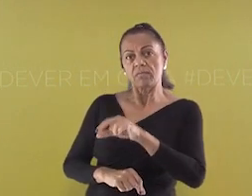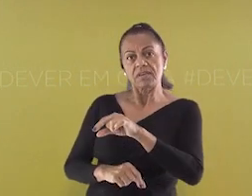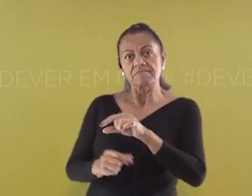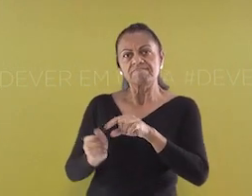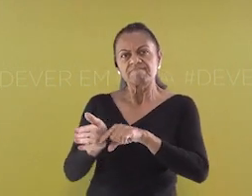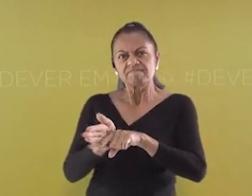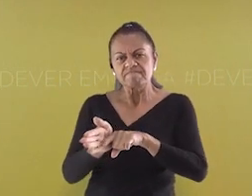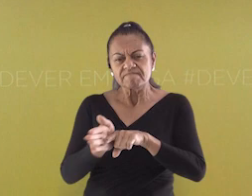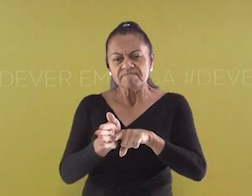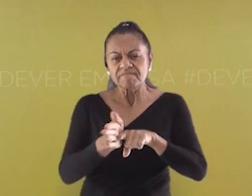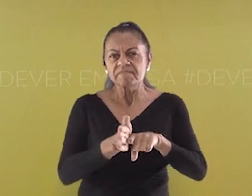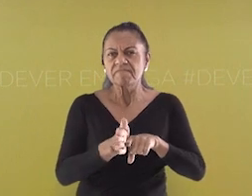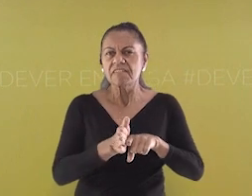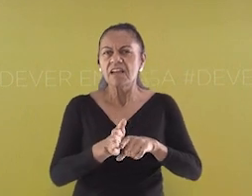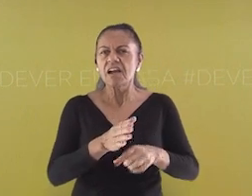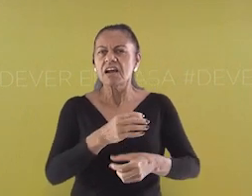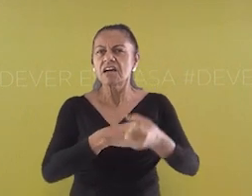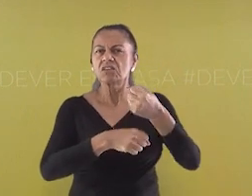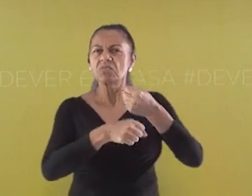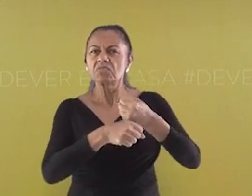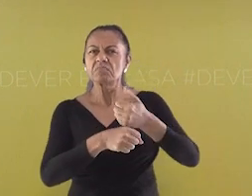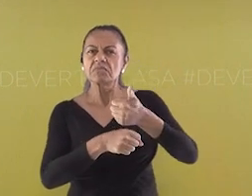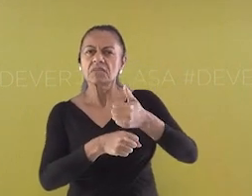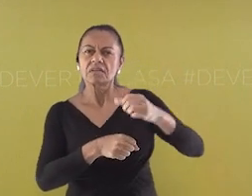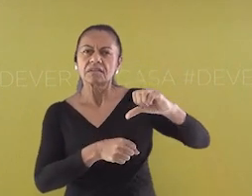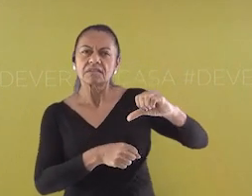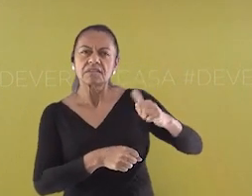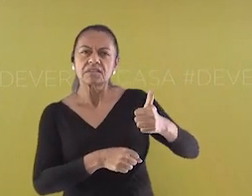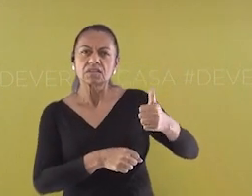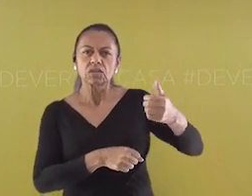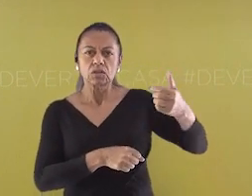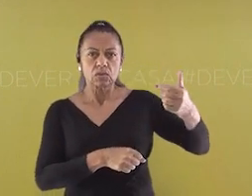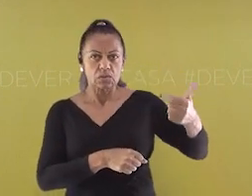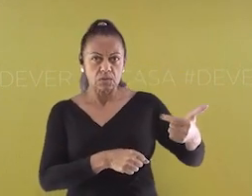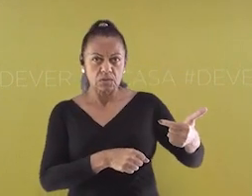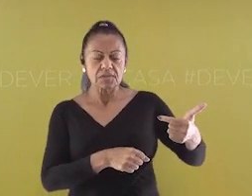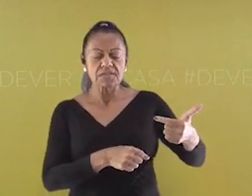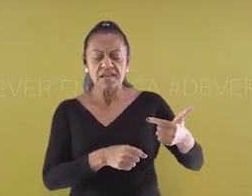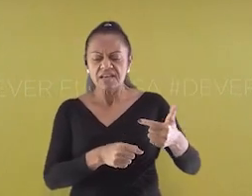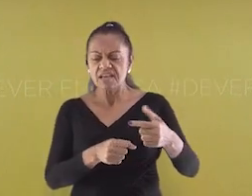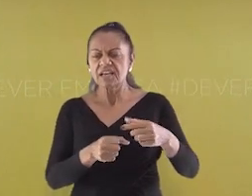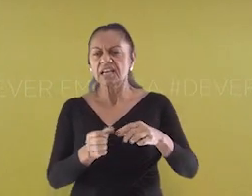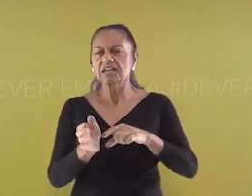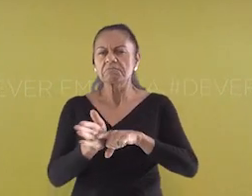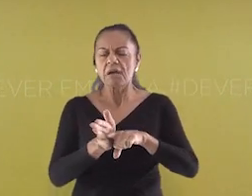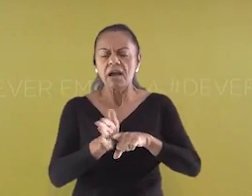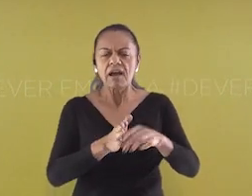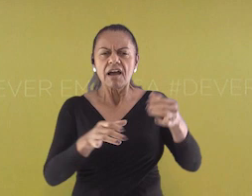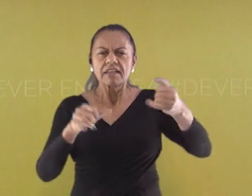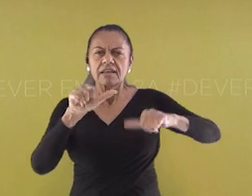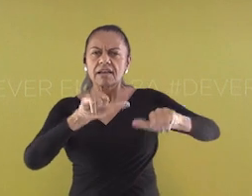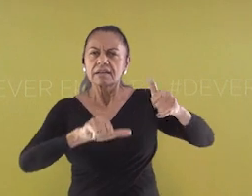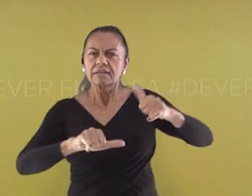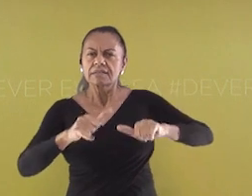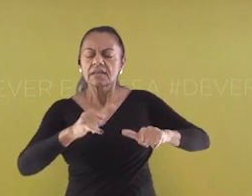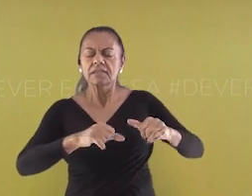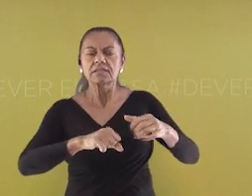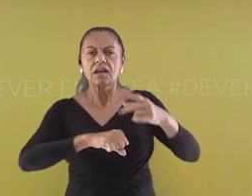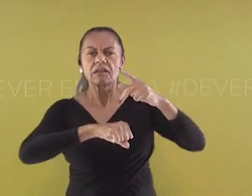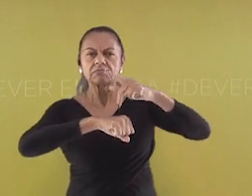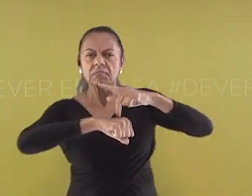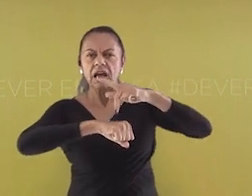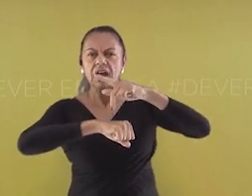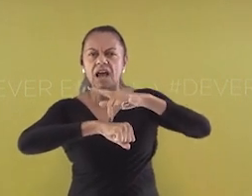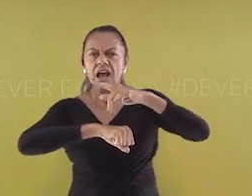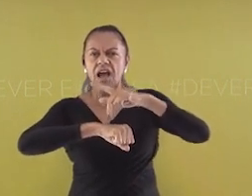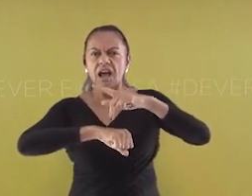Alfred Wegener, que é esse rapazinho aqui, em 1912. A partir da análise da